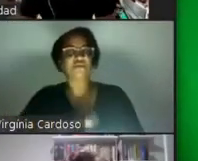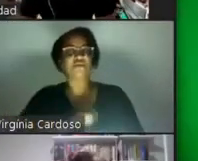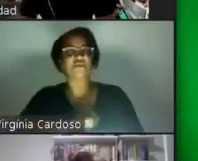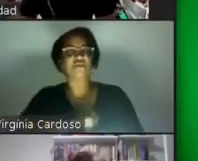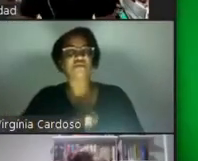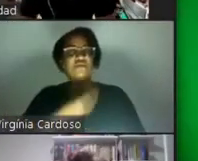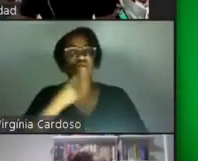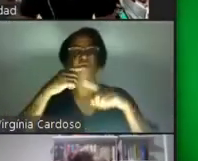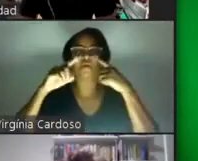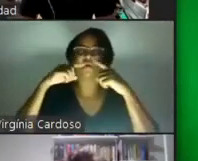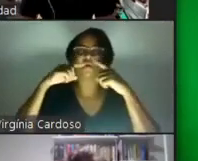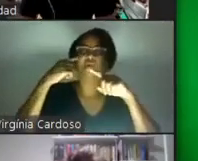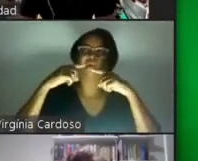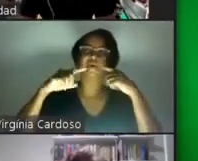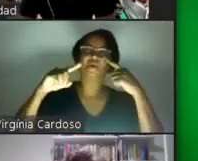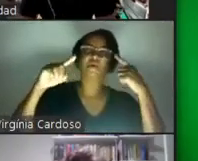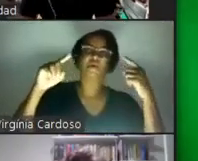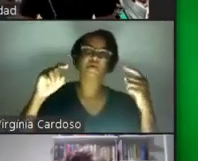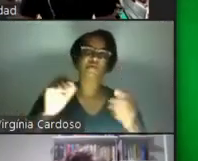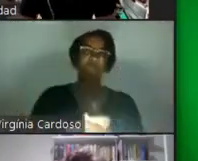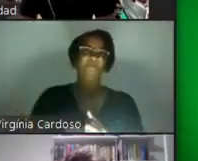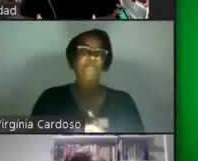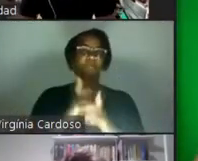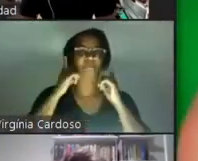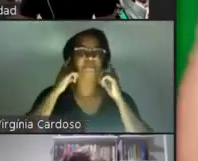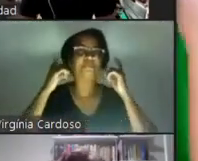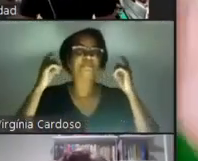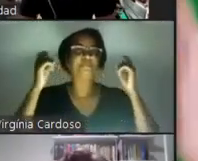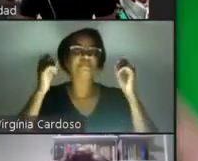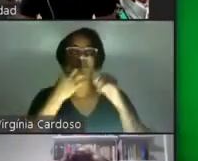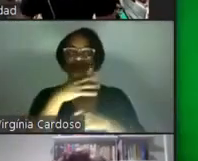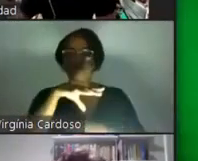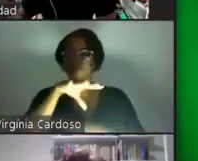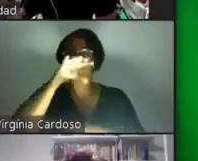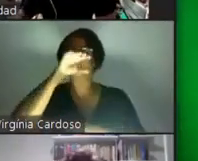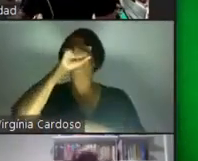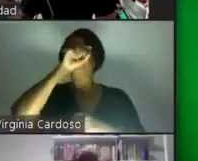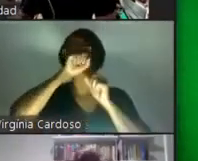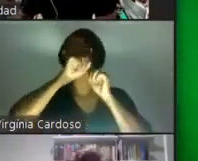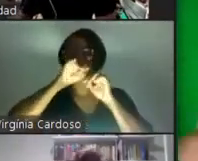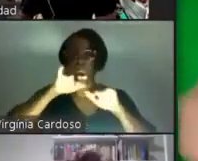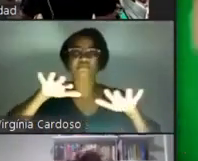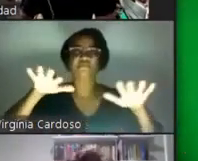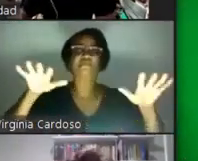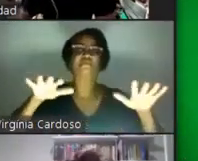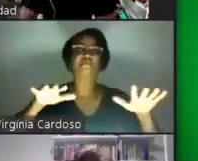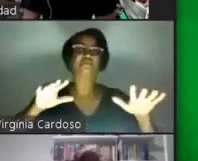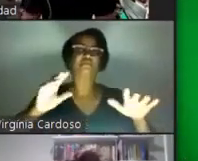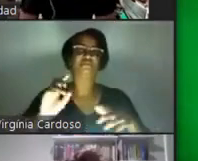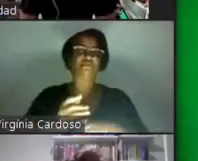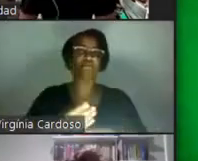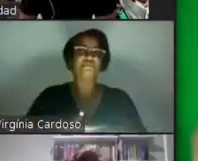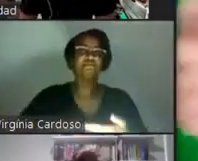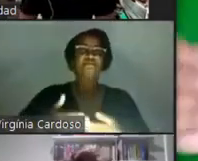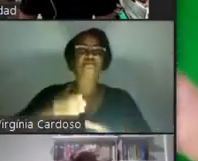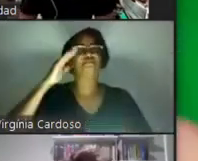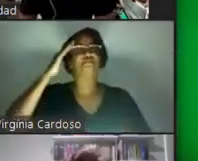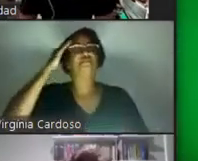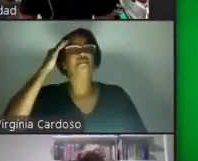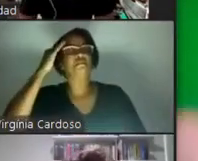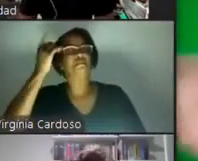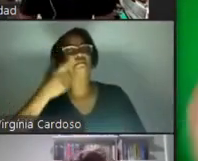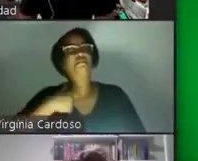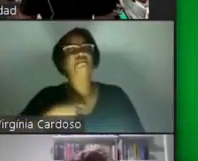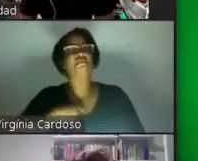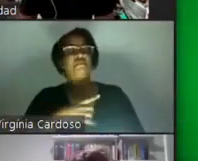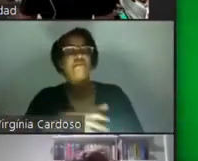canção estradeira. Que sonoriza os aromas que se soltam, harmonizando os delírios andarilhos para entender que buscar força nos